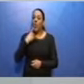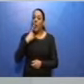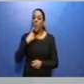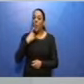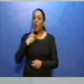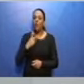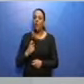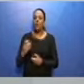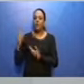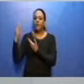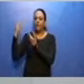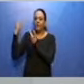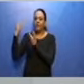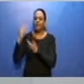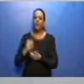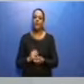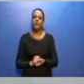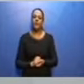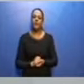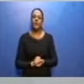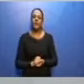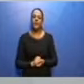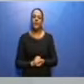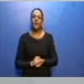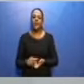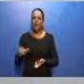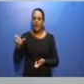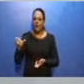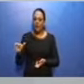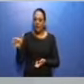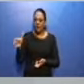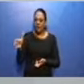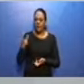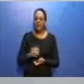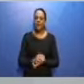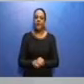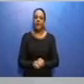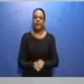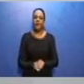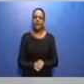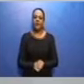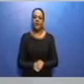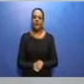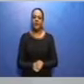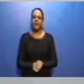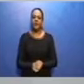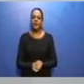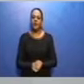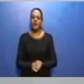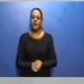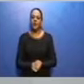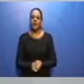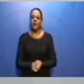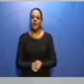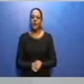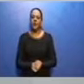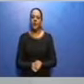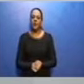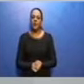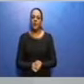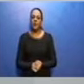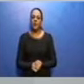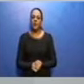aqui, vocês observam no canto direito da tela, certo? Nós vamos falar especificamente dele,